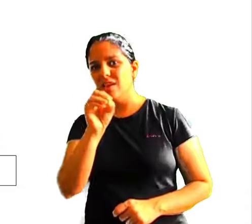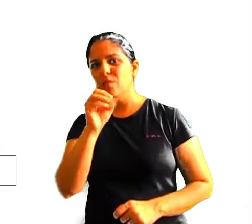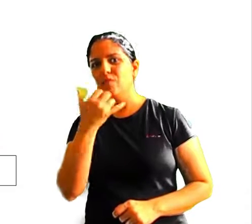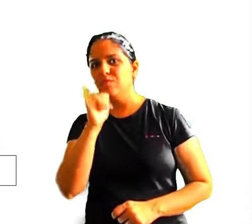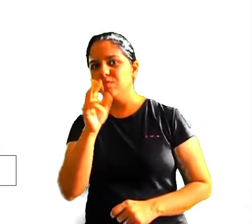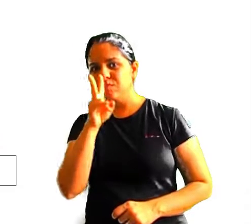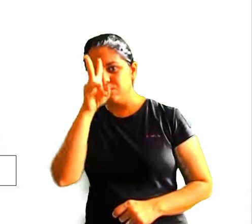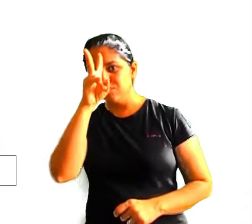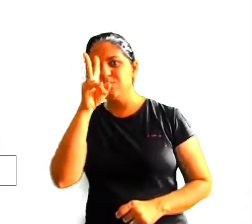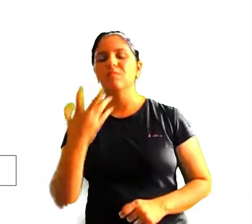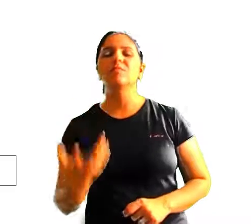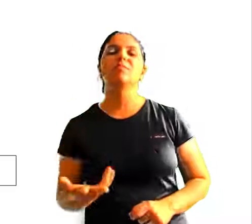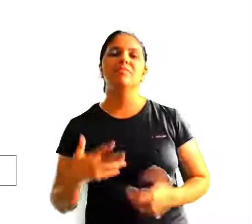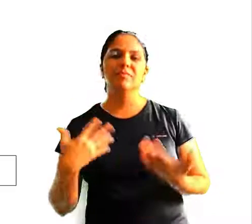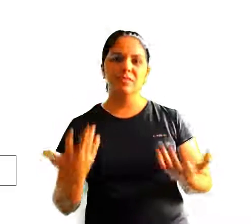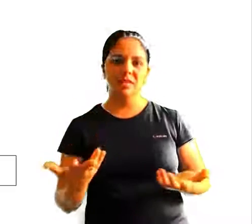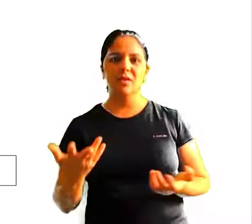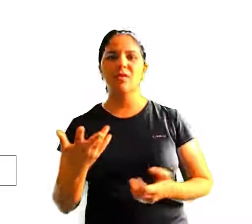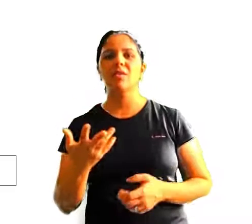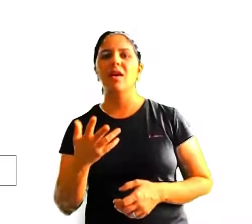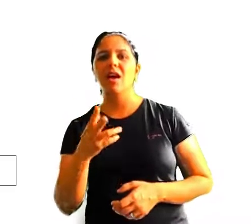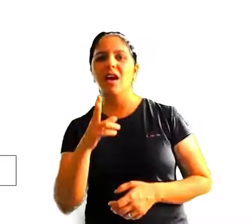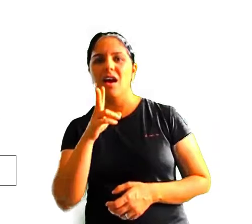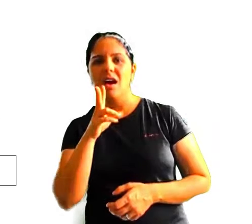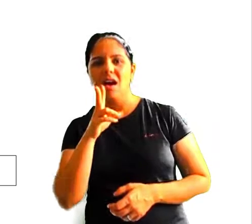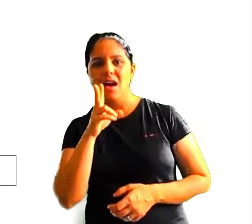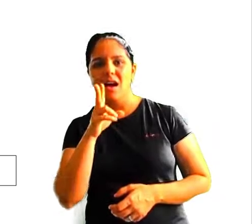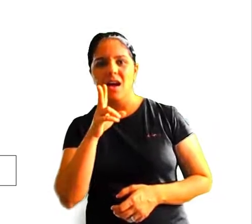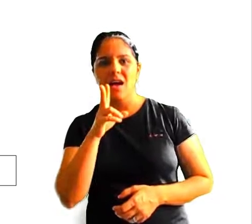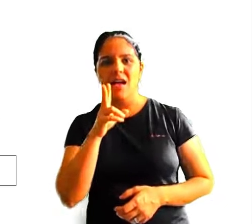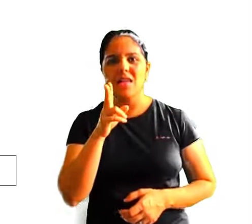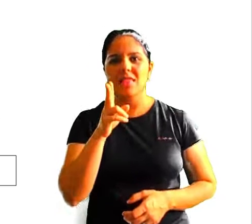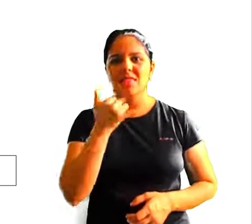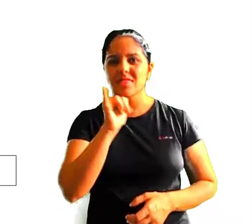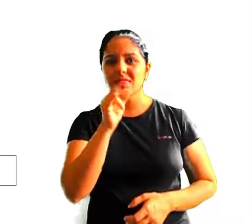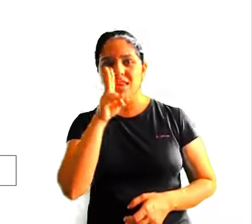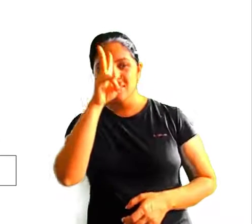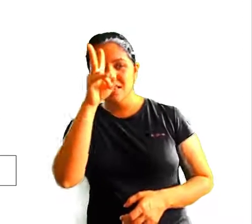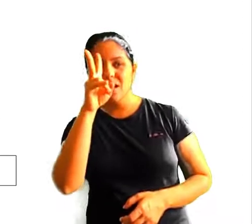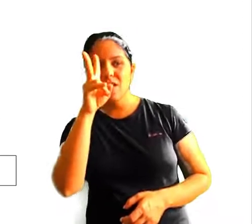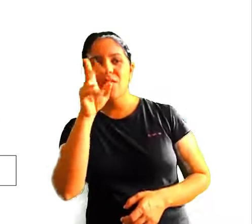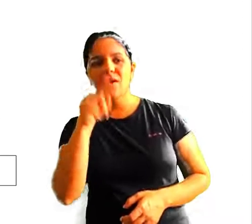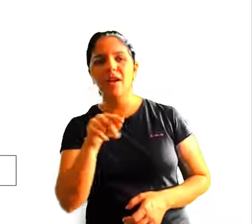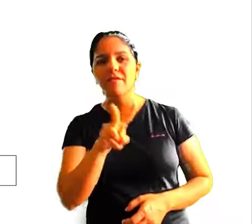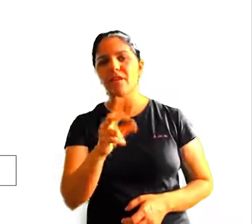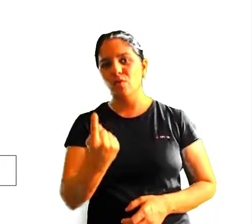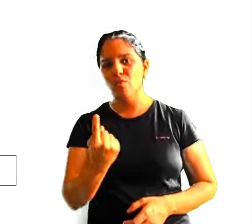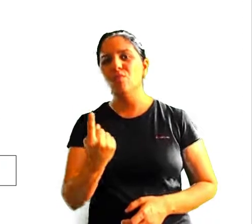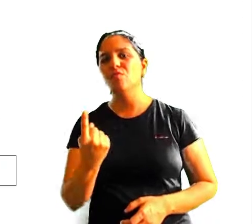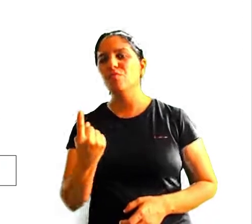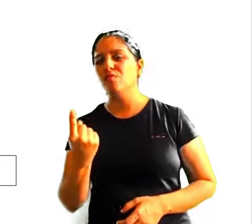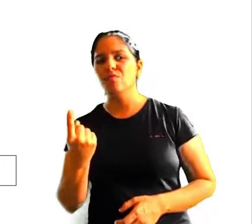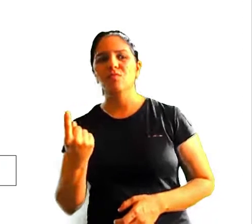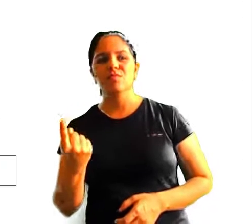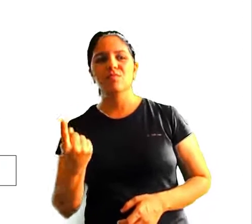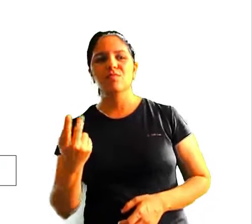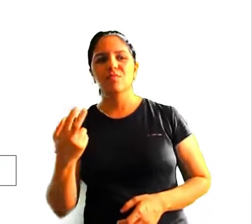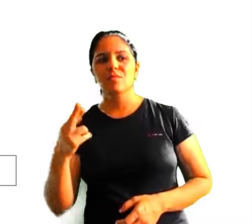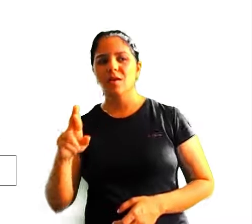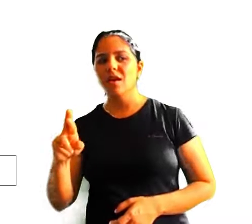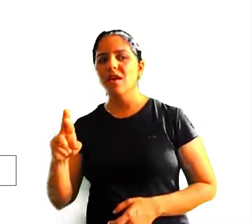à mesma tensão. Tá? Então, quando tem elementos em paralelo, a tensão em R1